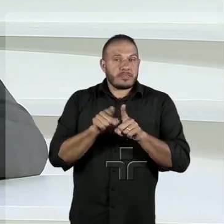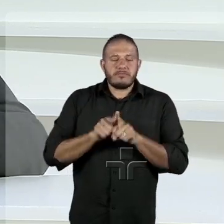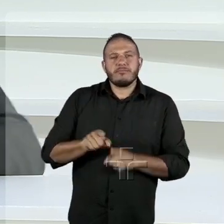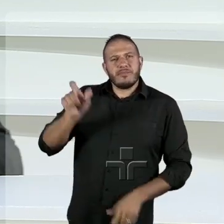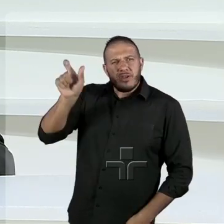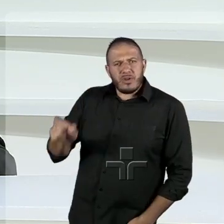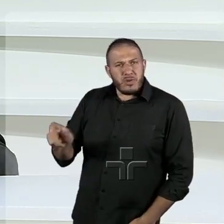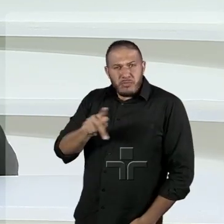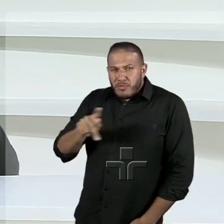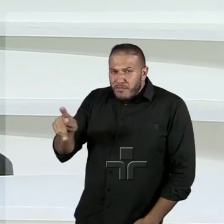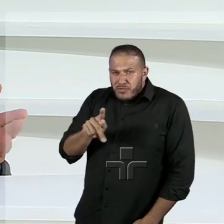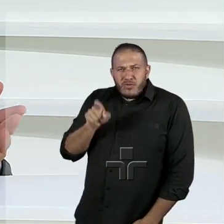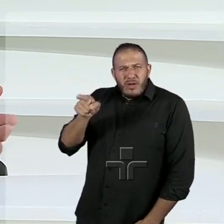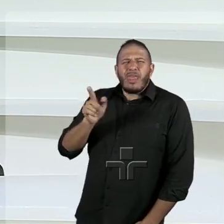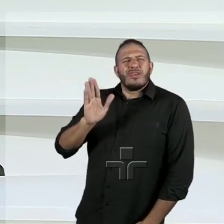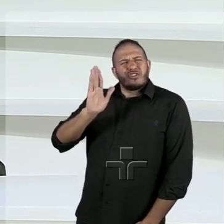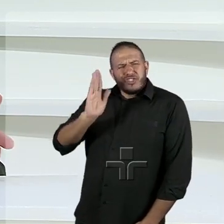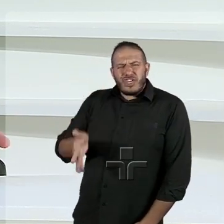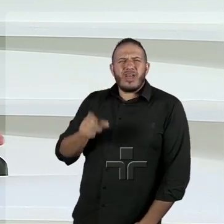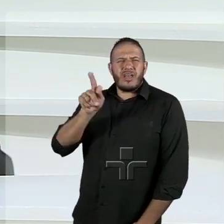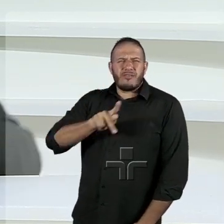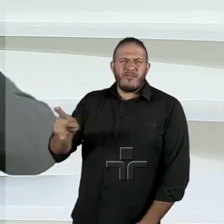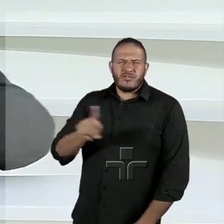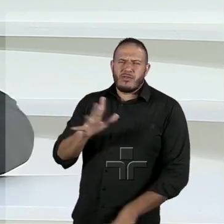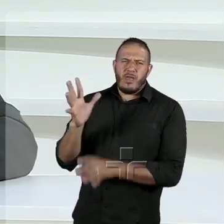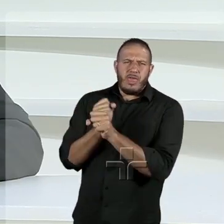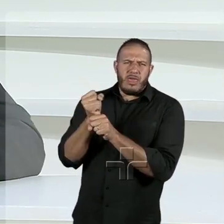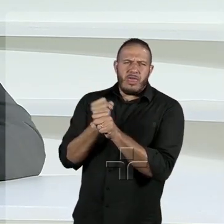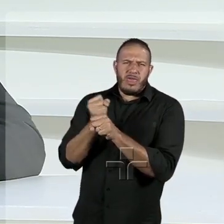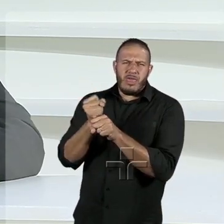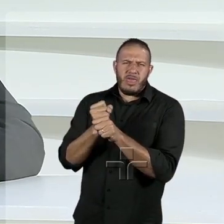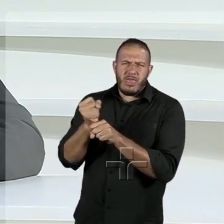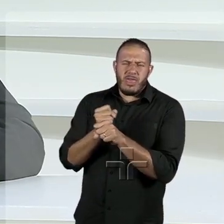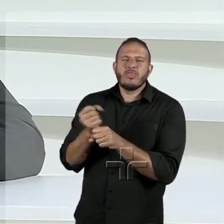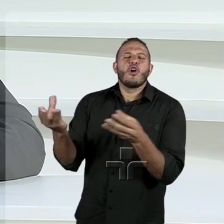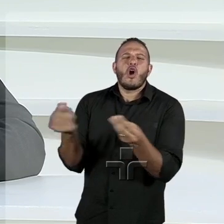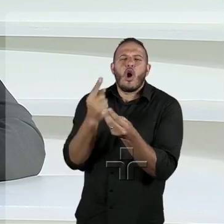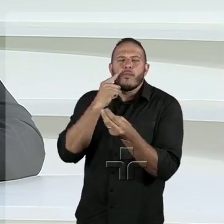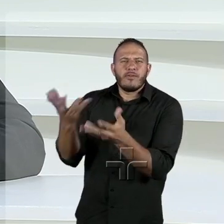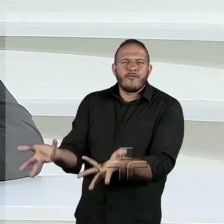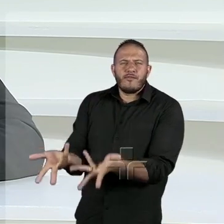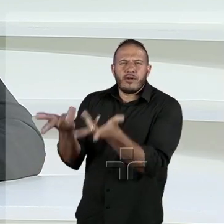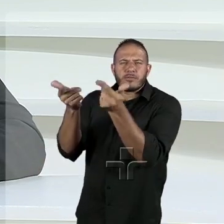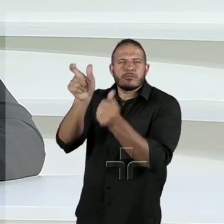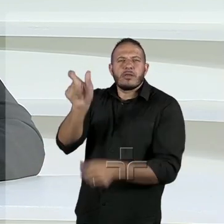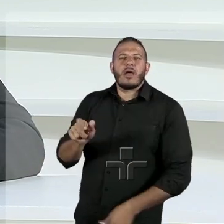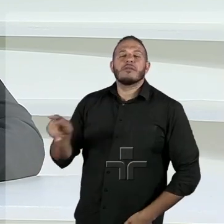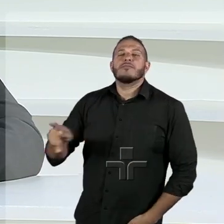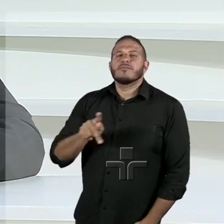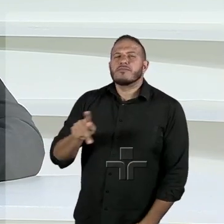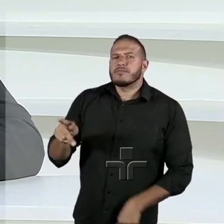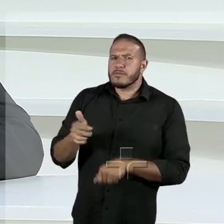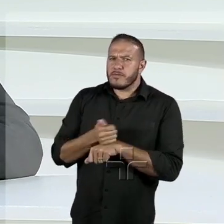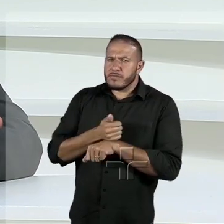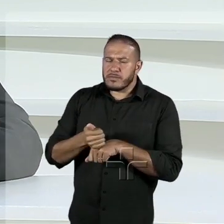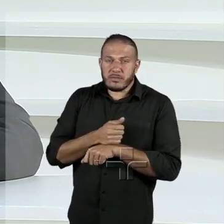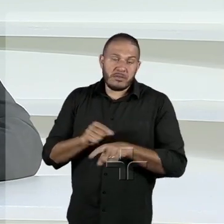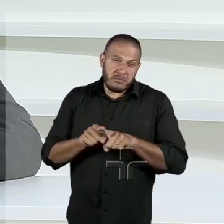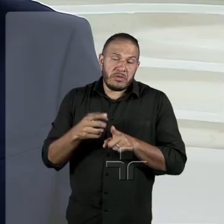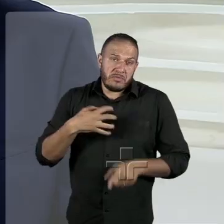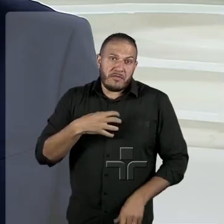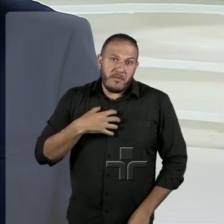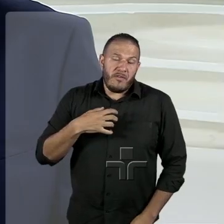que hoje já é professor, que está há muitos anos na rede, não é? Como valorizar esse professor? E de forma até